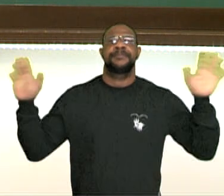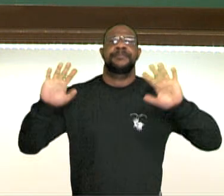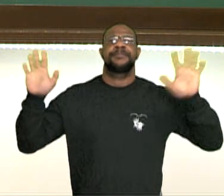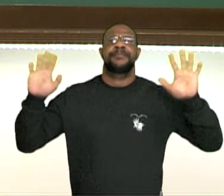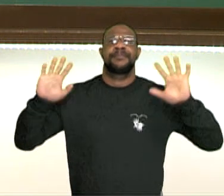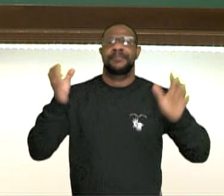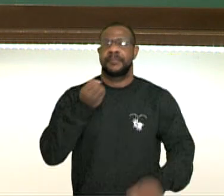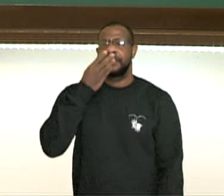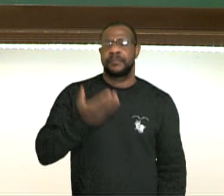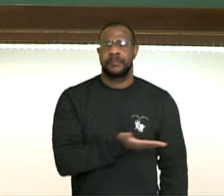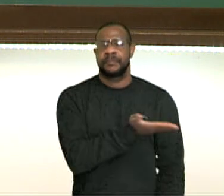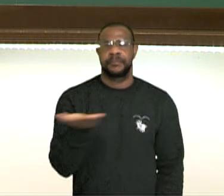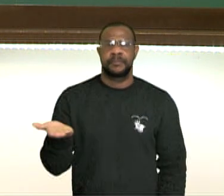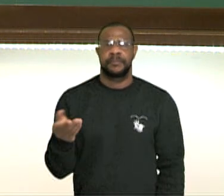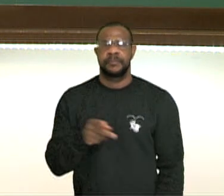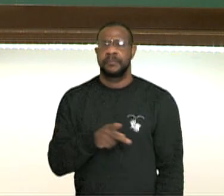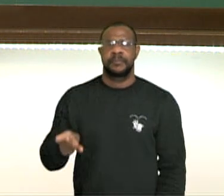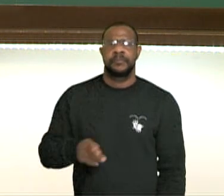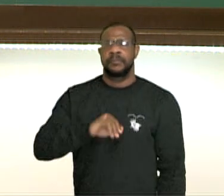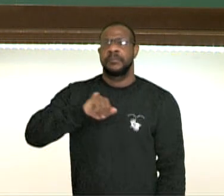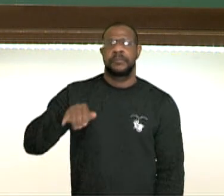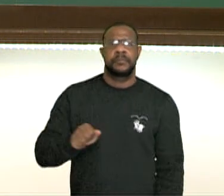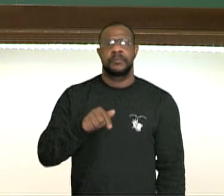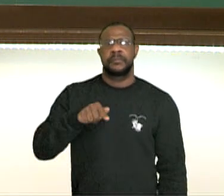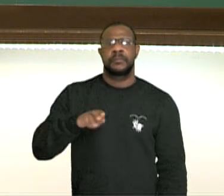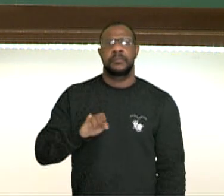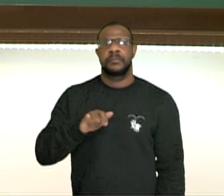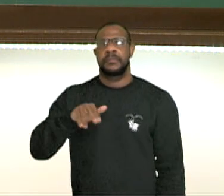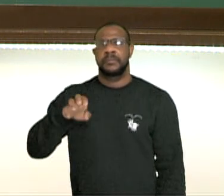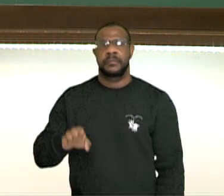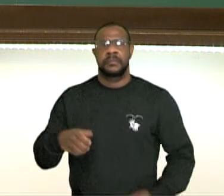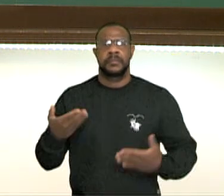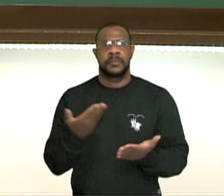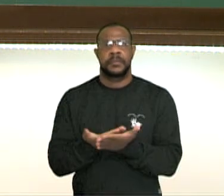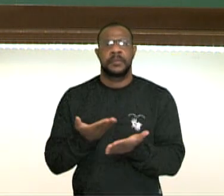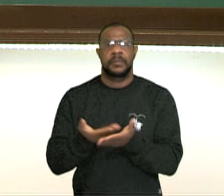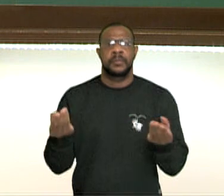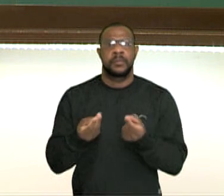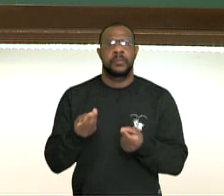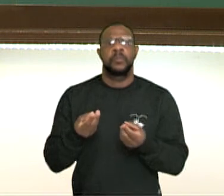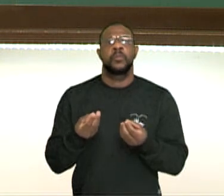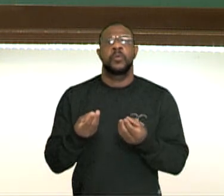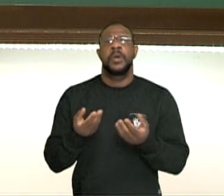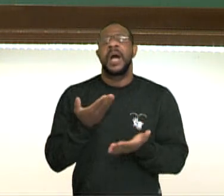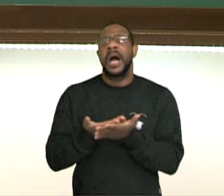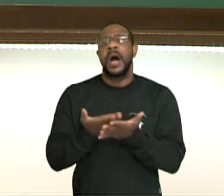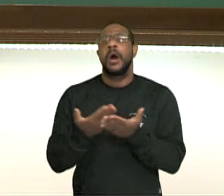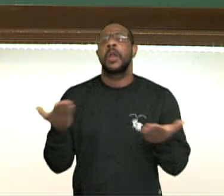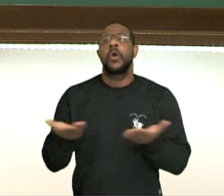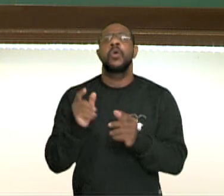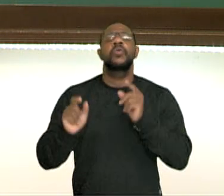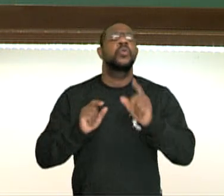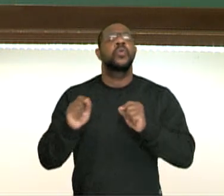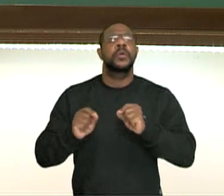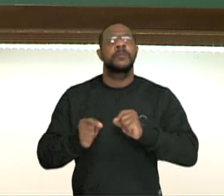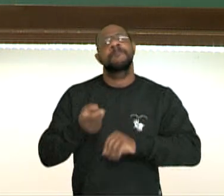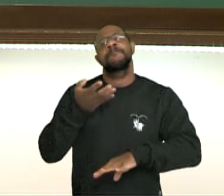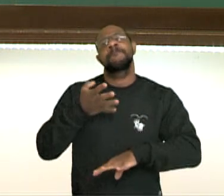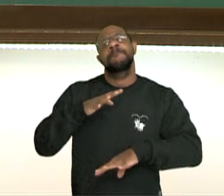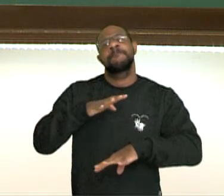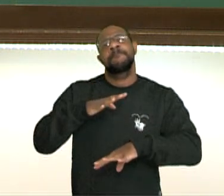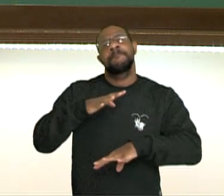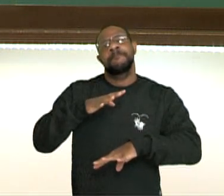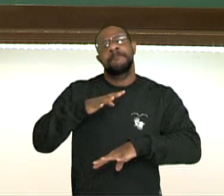Olá, tudo bem com vocês? Eu sou a professora Jaqueline, essa é a nossa aula de língua portuguesa do 9º ano. Nessa aula vamos ler um